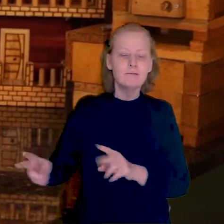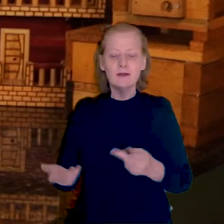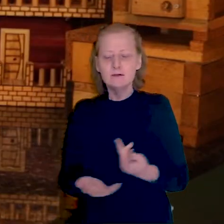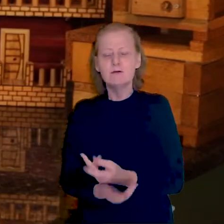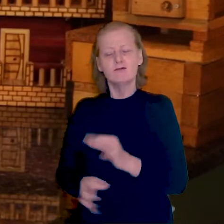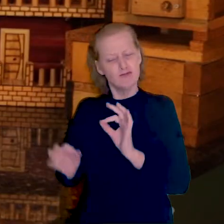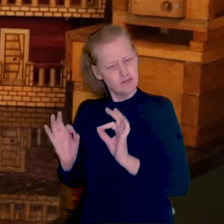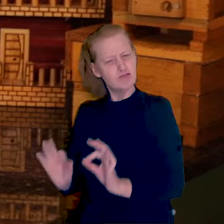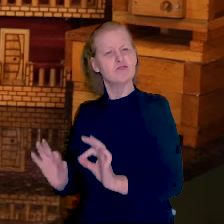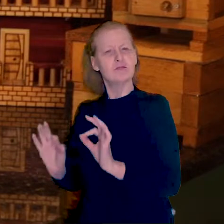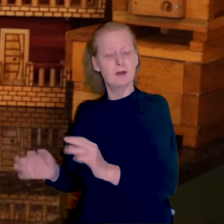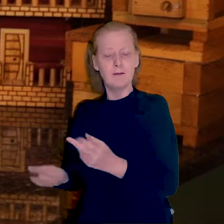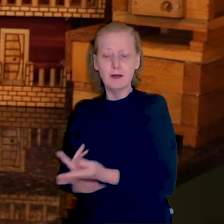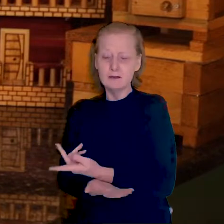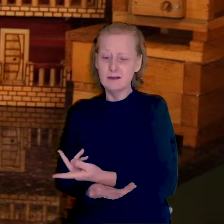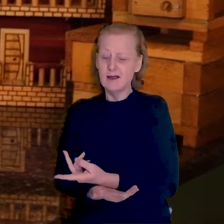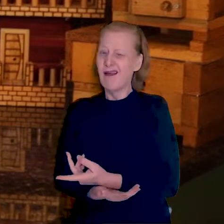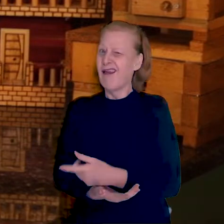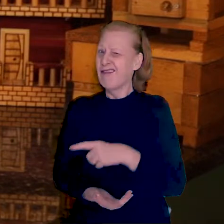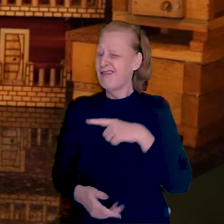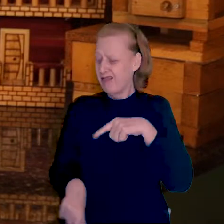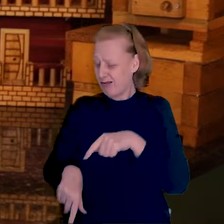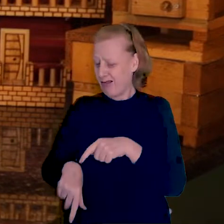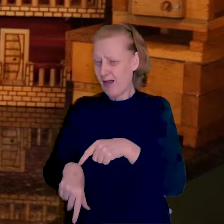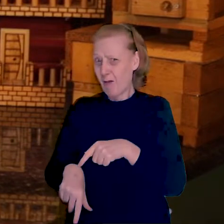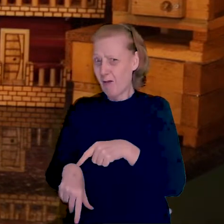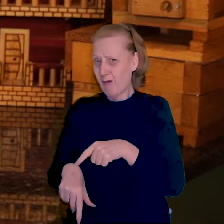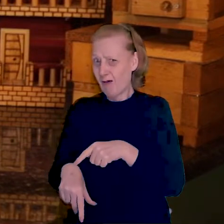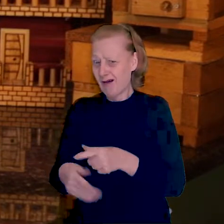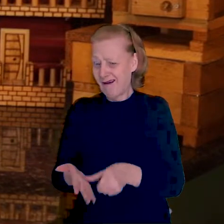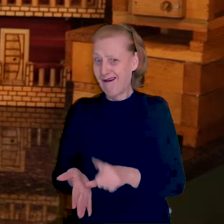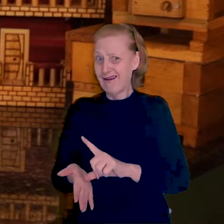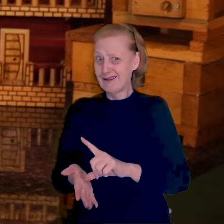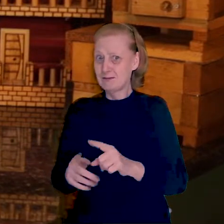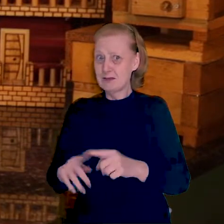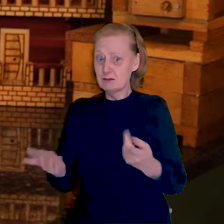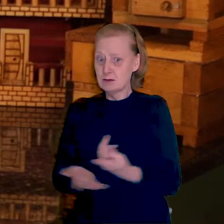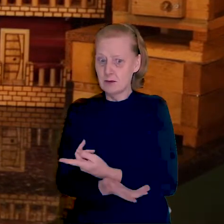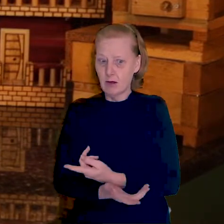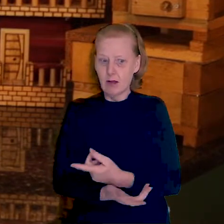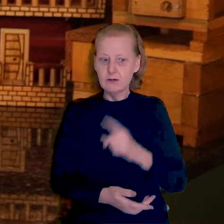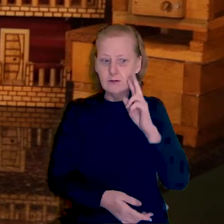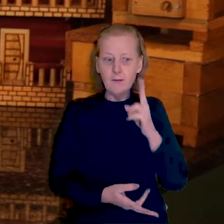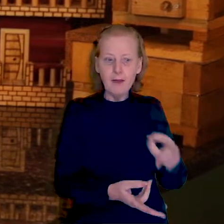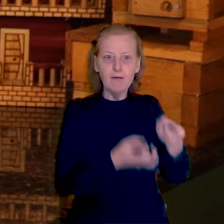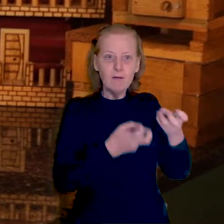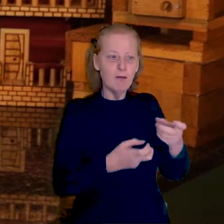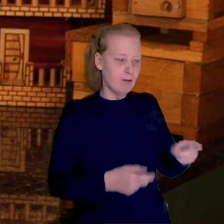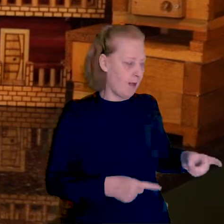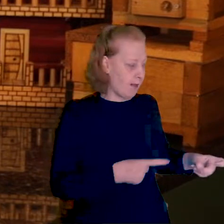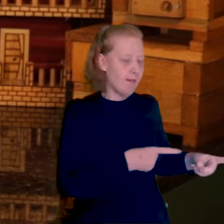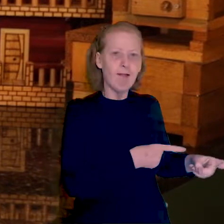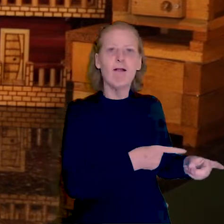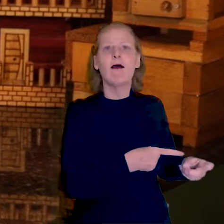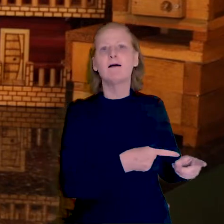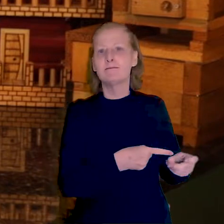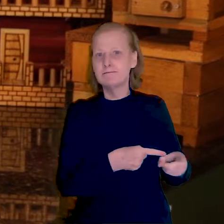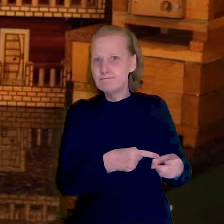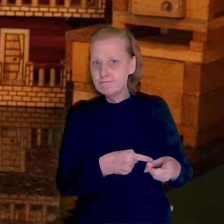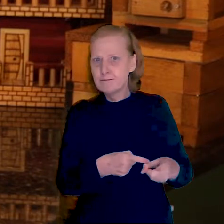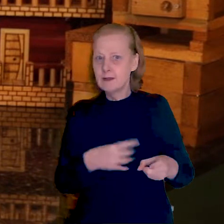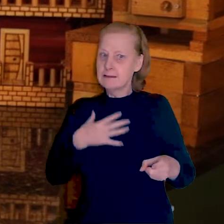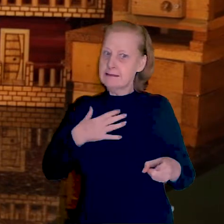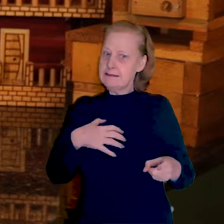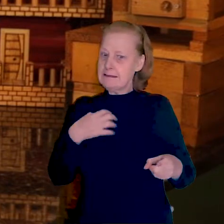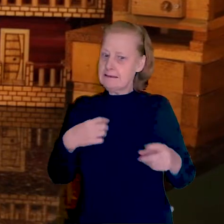tudo certinho. Não estava assim bem na época de retirar ainda. Só que começou a aparecer algumas larvas. Aí a gente ficou